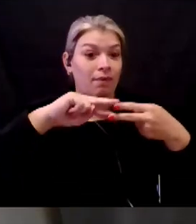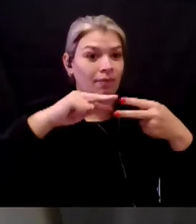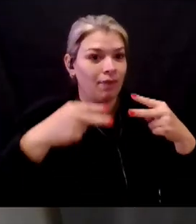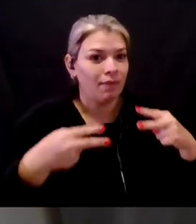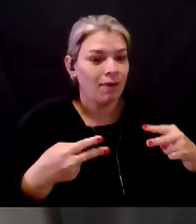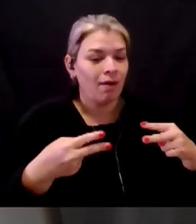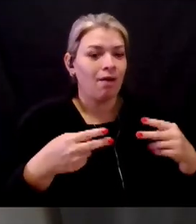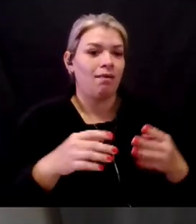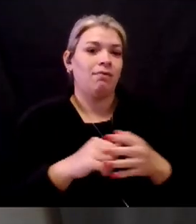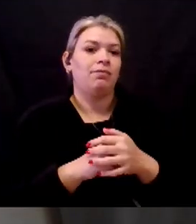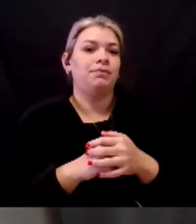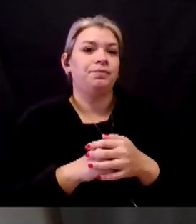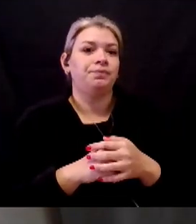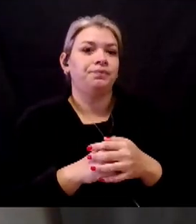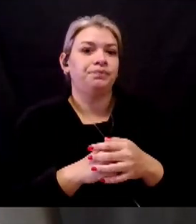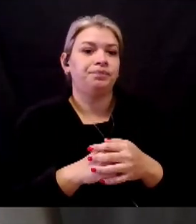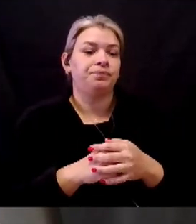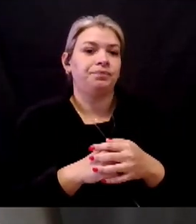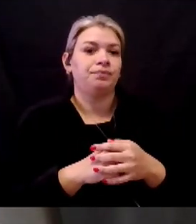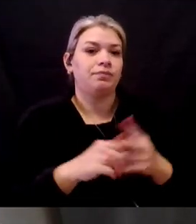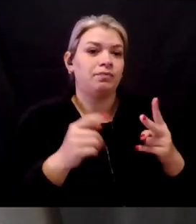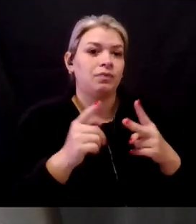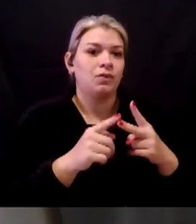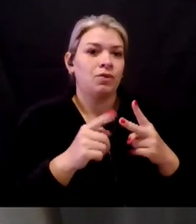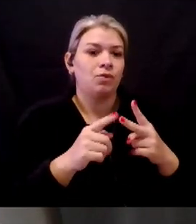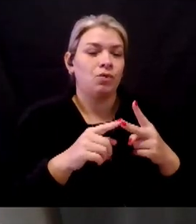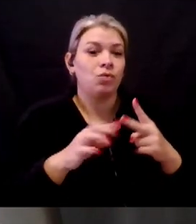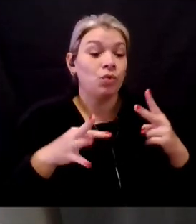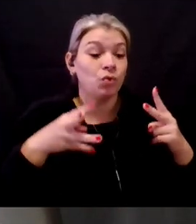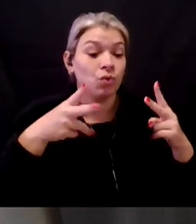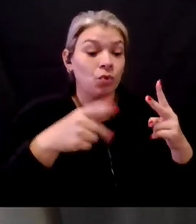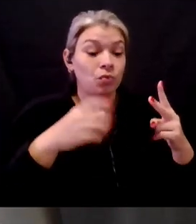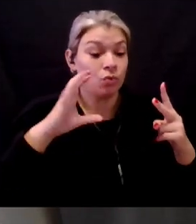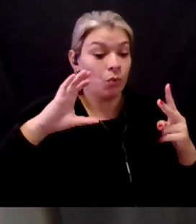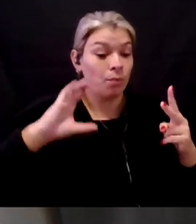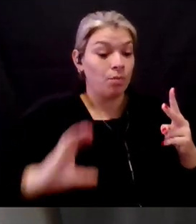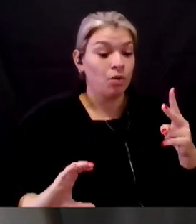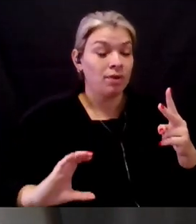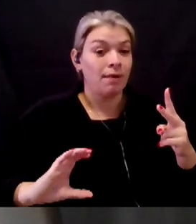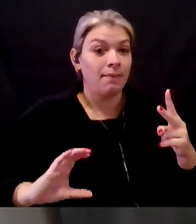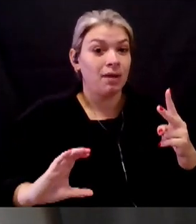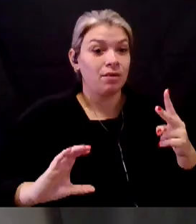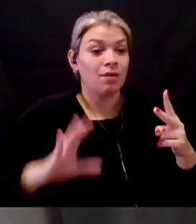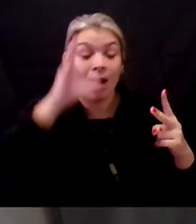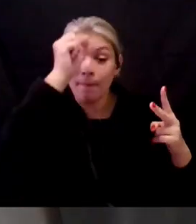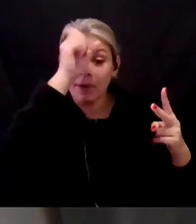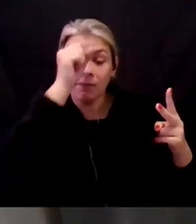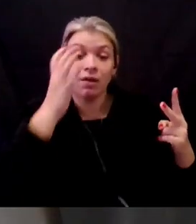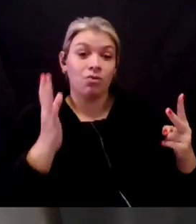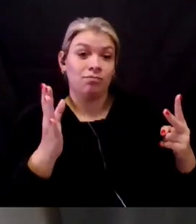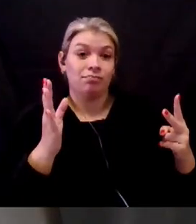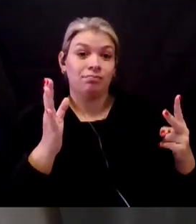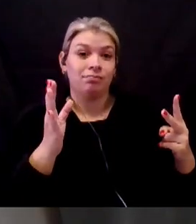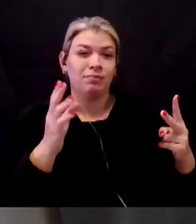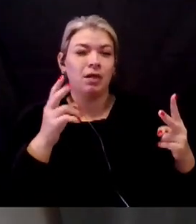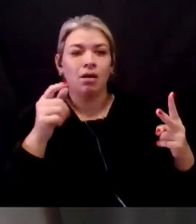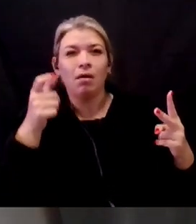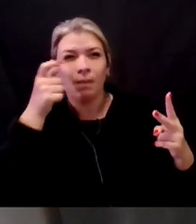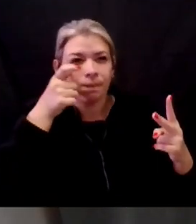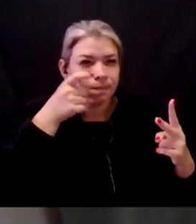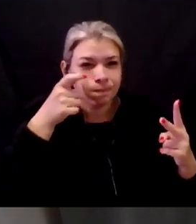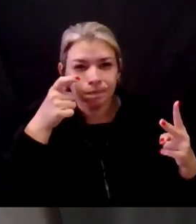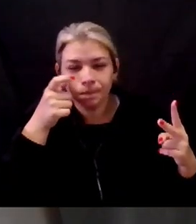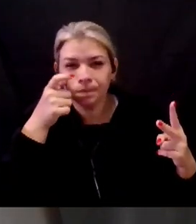a ontogênese, ou seja, todos os comportamentos que aquela criança aprendeu, observando, tendo